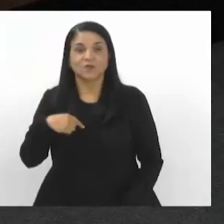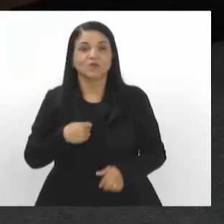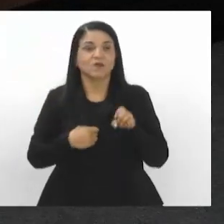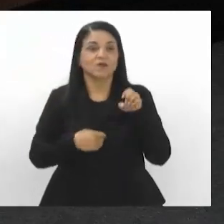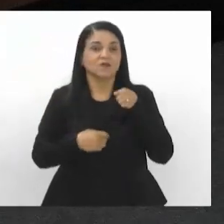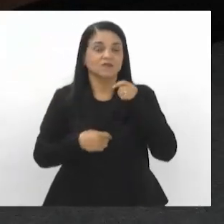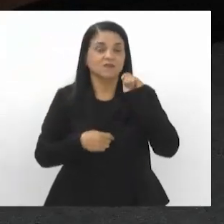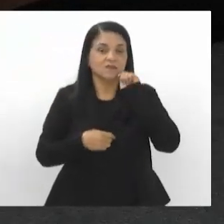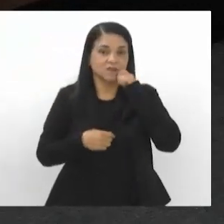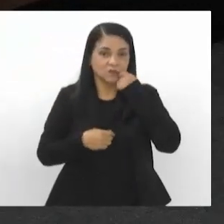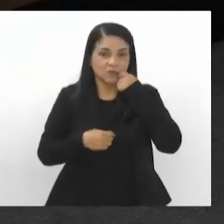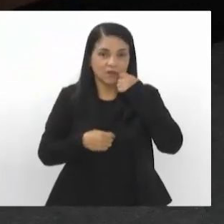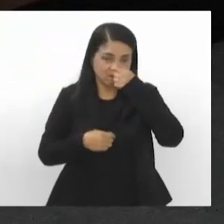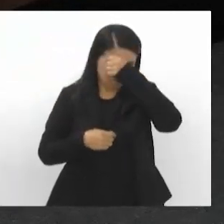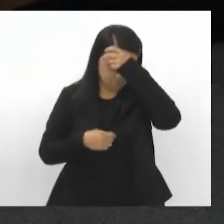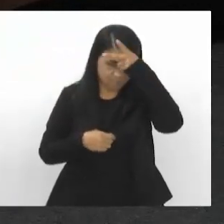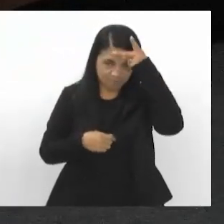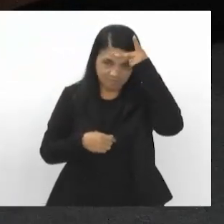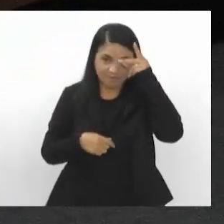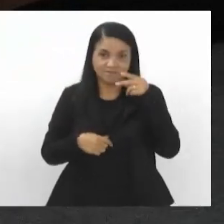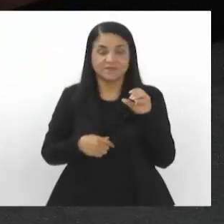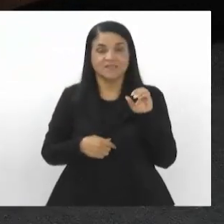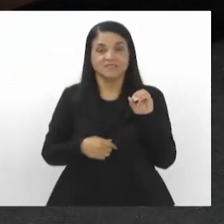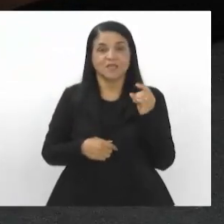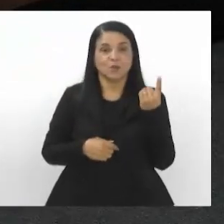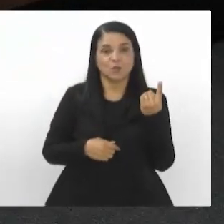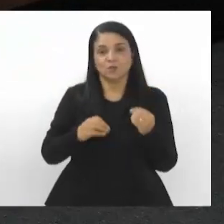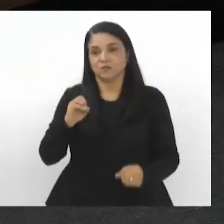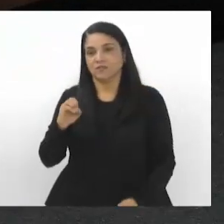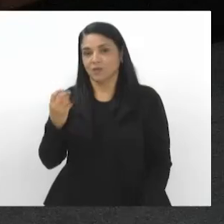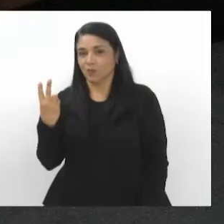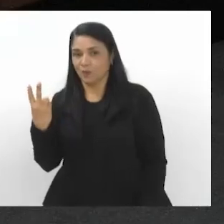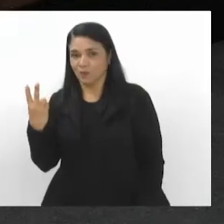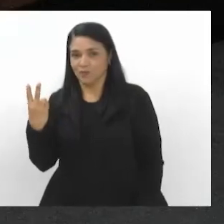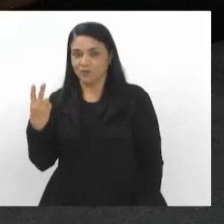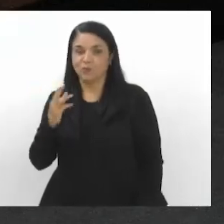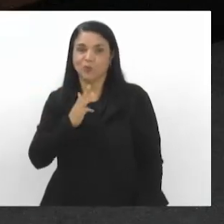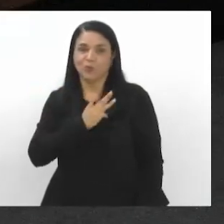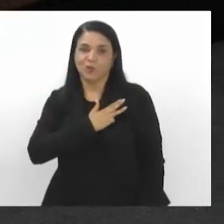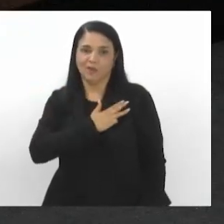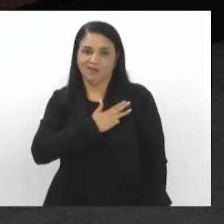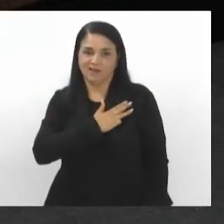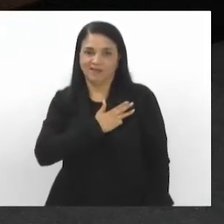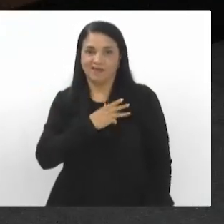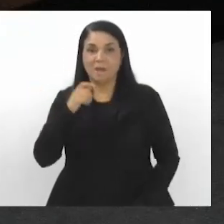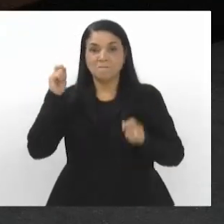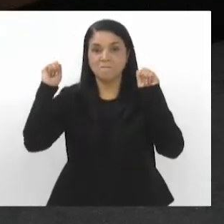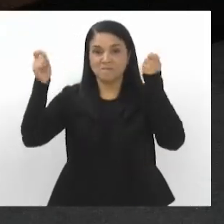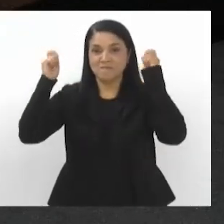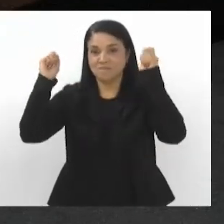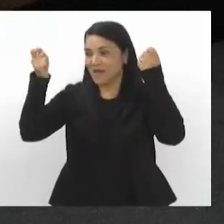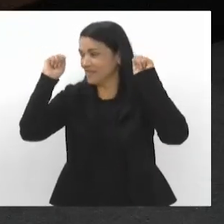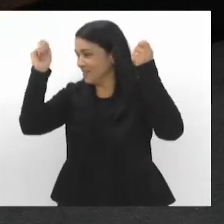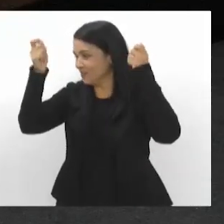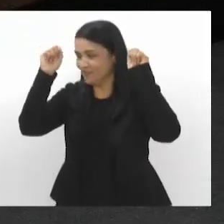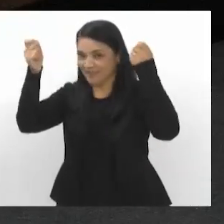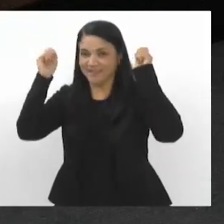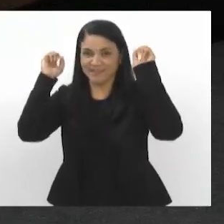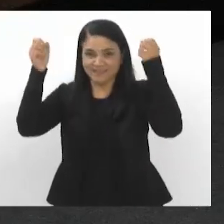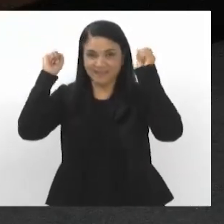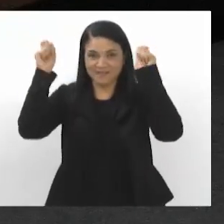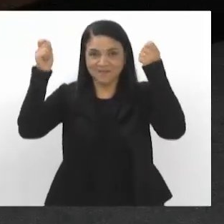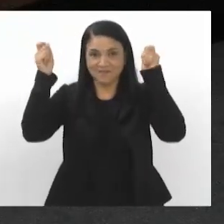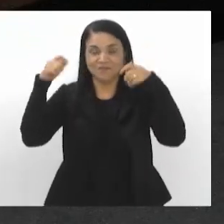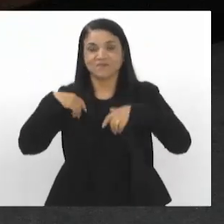Eduardo Paes, juntos, Paquito 01 e 02 do Lula. Esses que querem mandar e se acham donos do Estado do